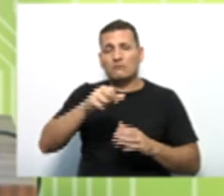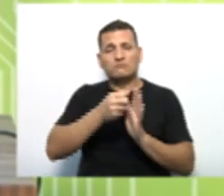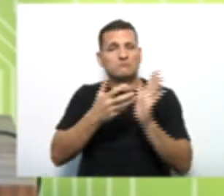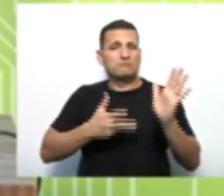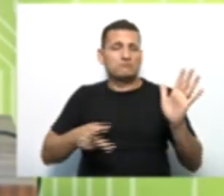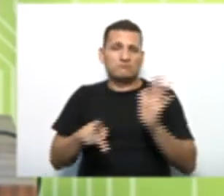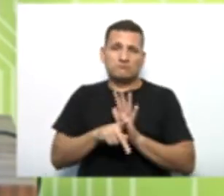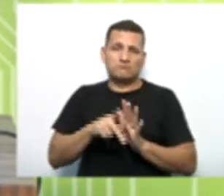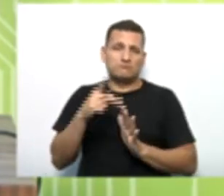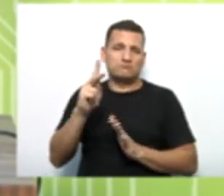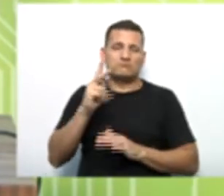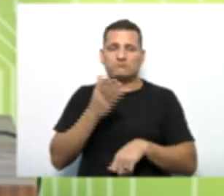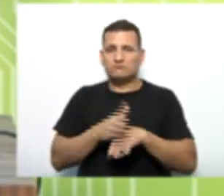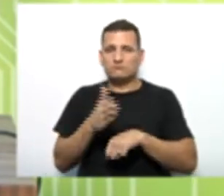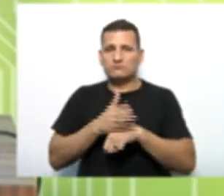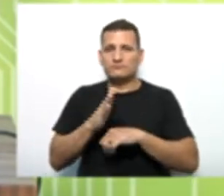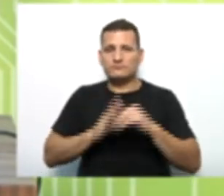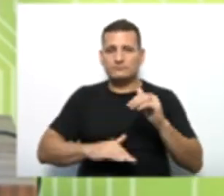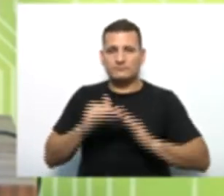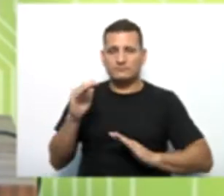do exercício profissional.